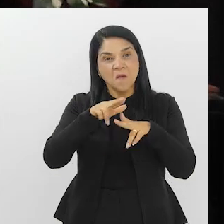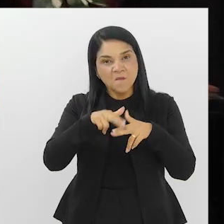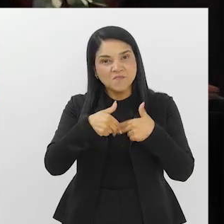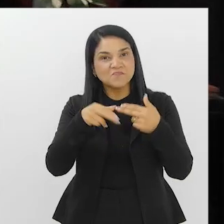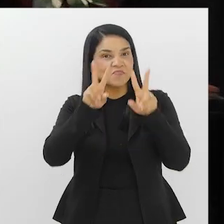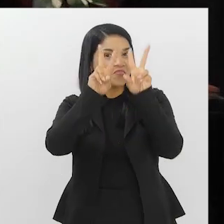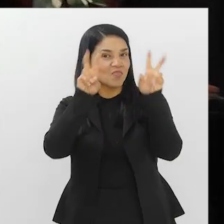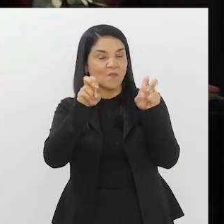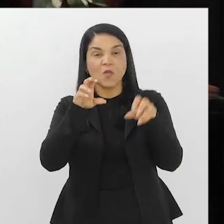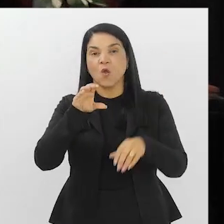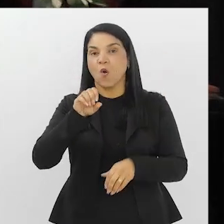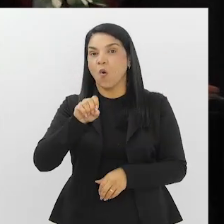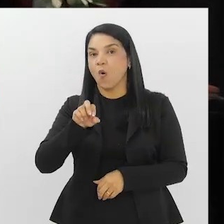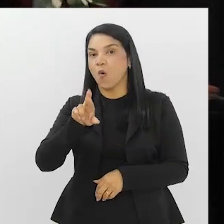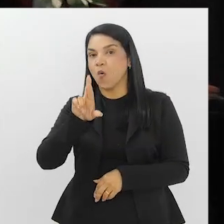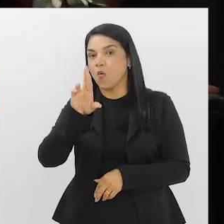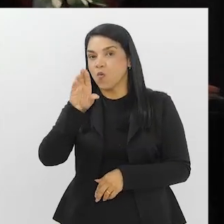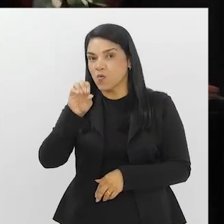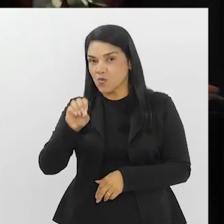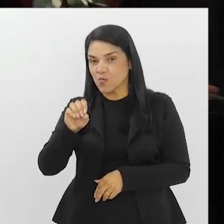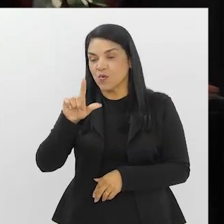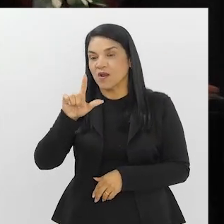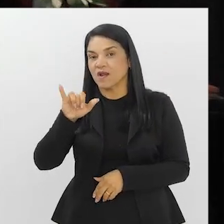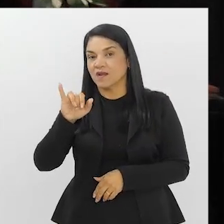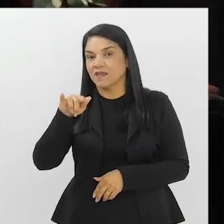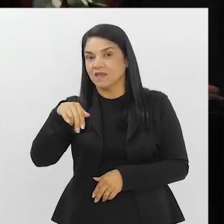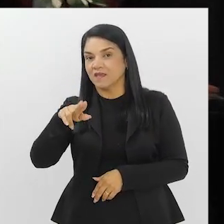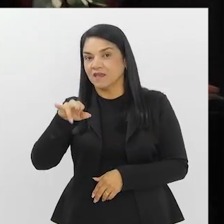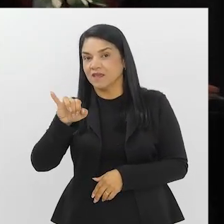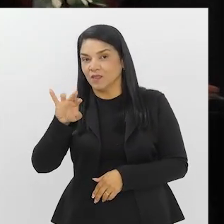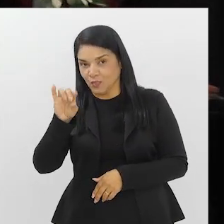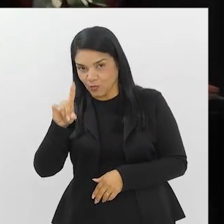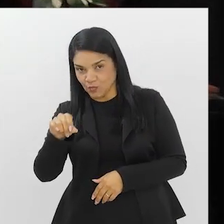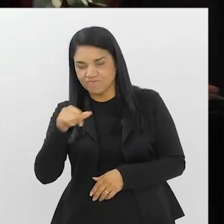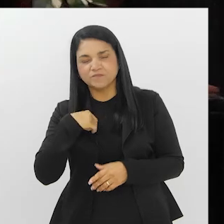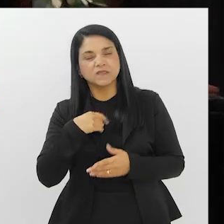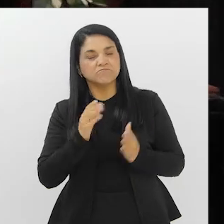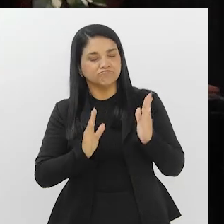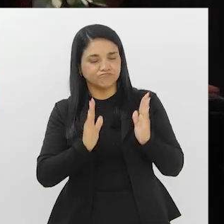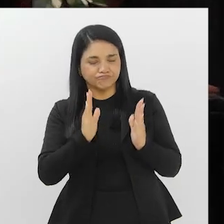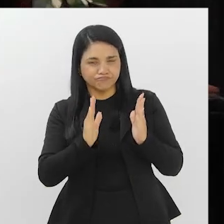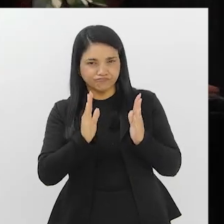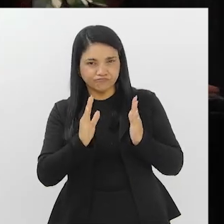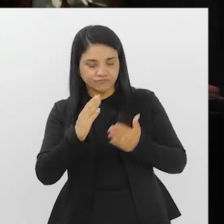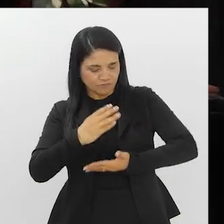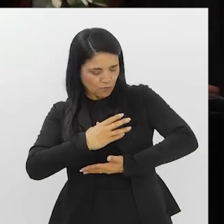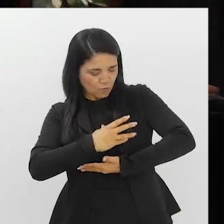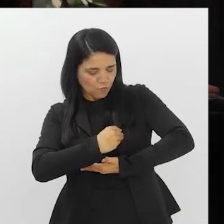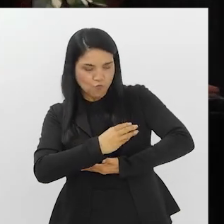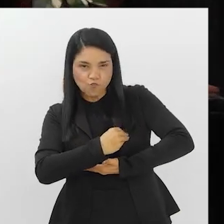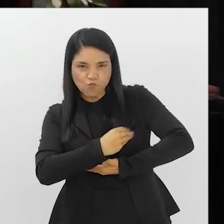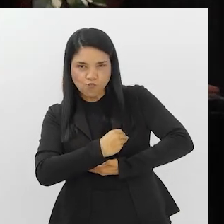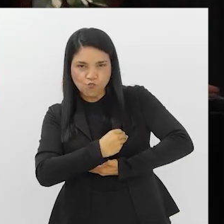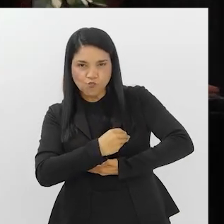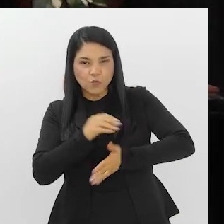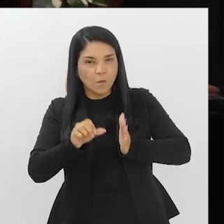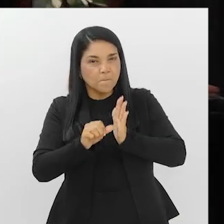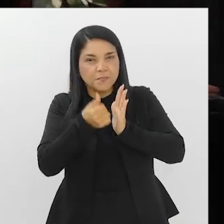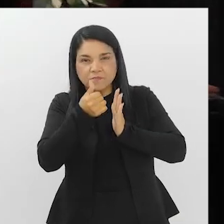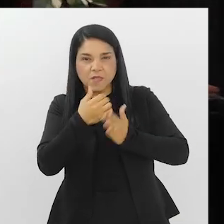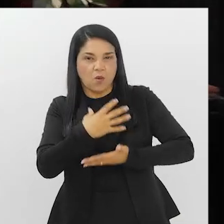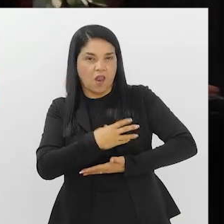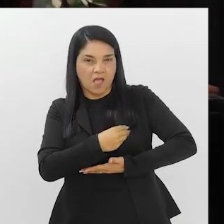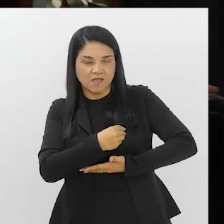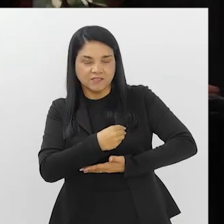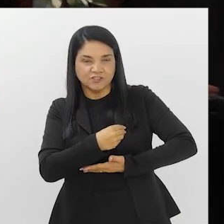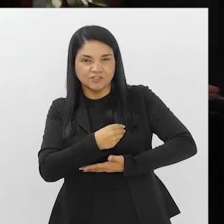ouro líquido, né? Nayara, quanto tempo dura a presença do colostro? Ou seja, essa vacinação natural que a mãe é